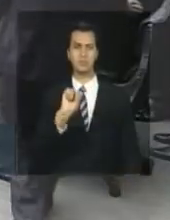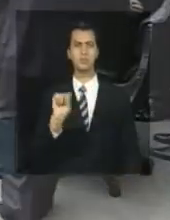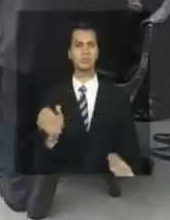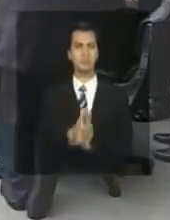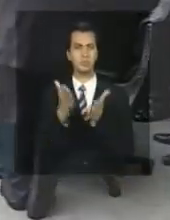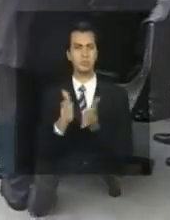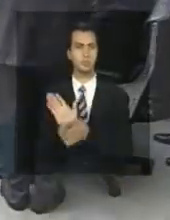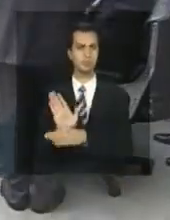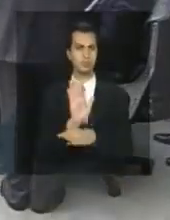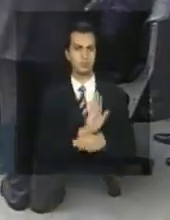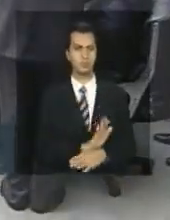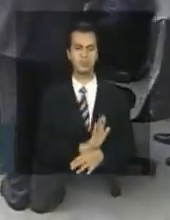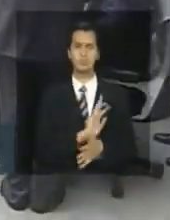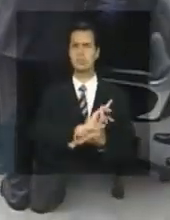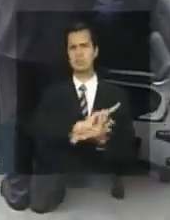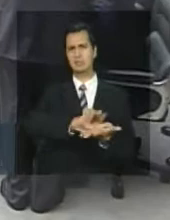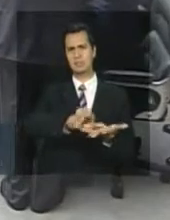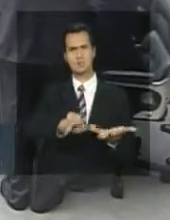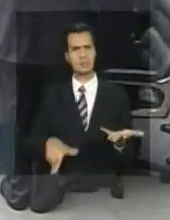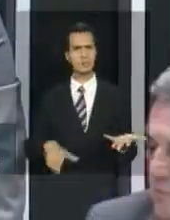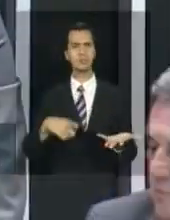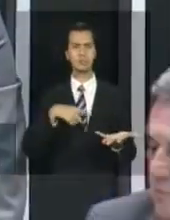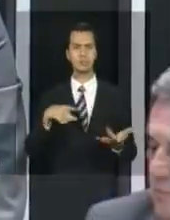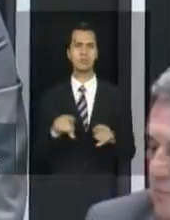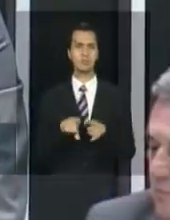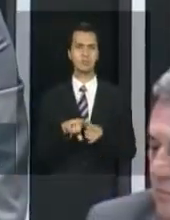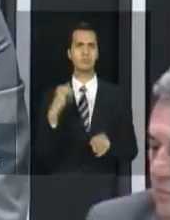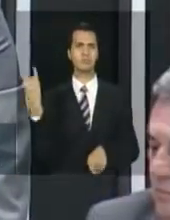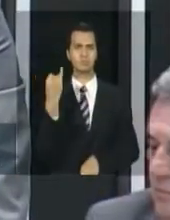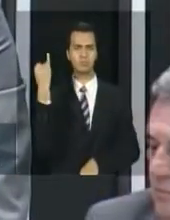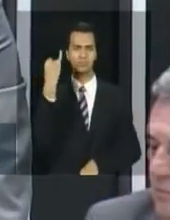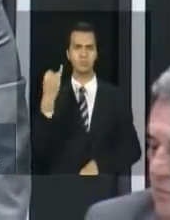entre outras medidas de igual importância.